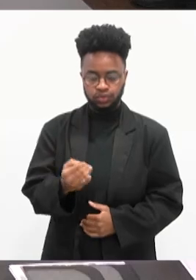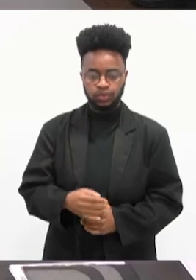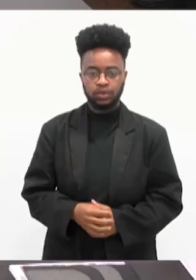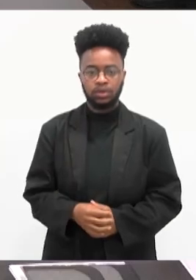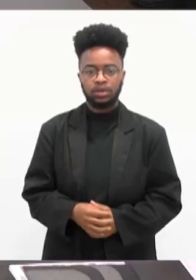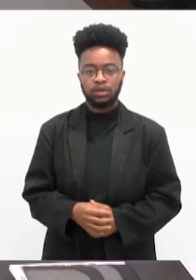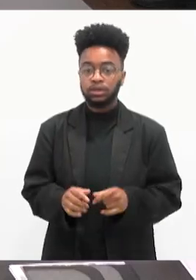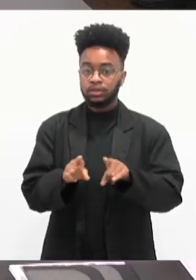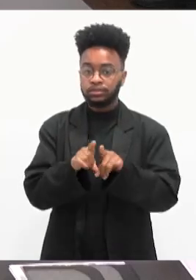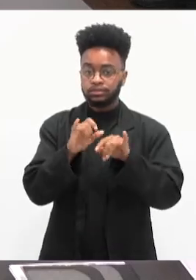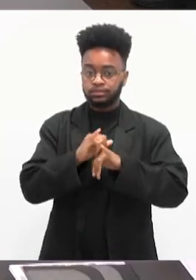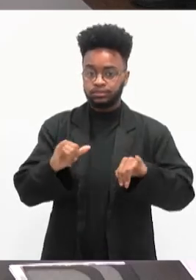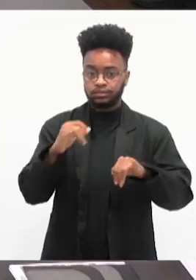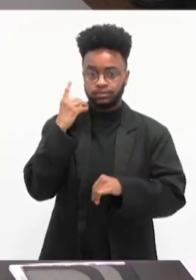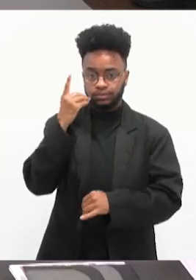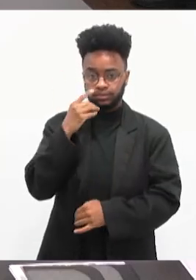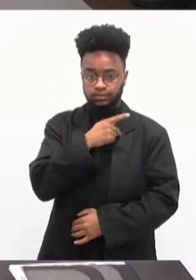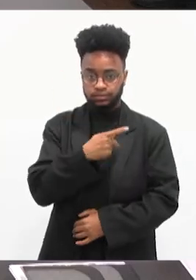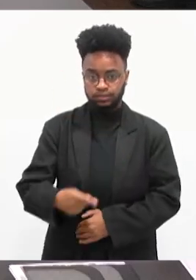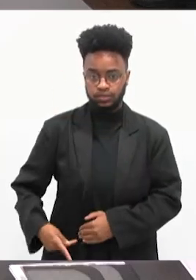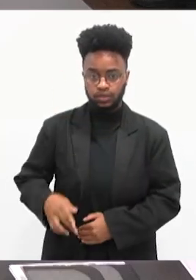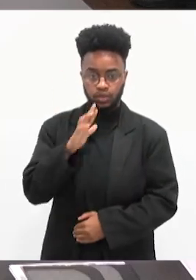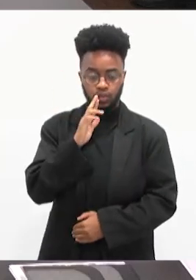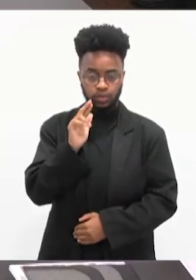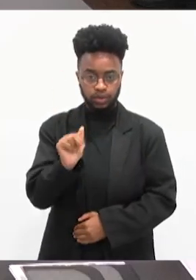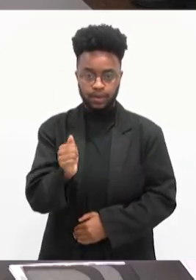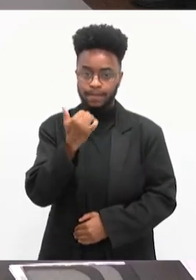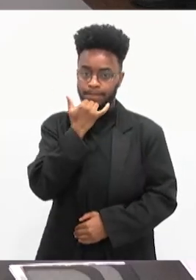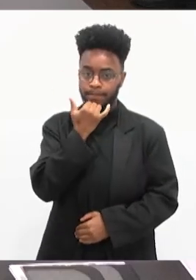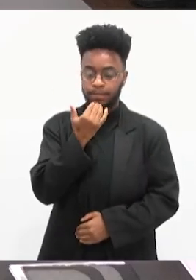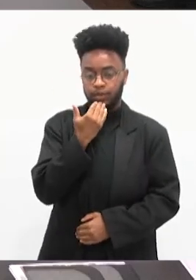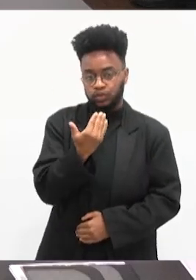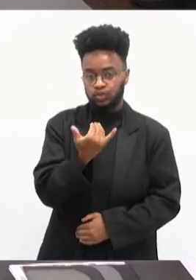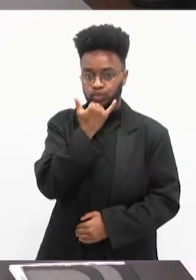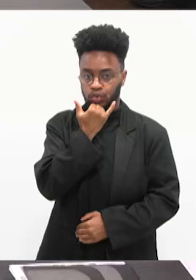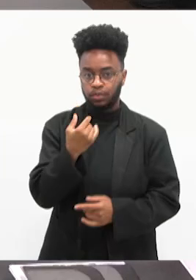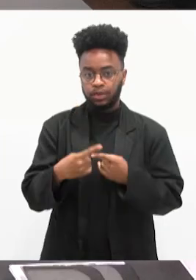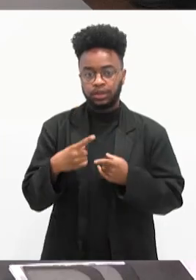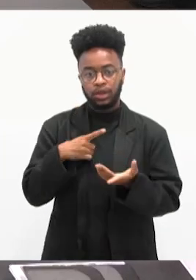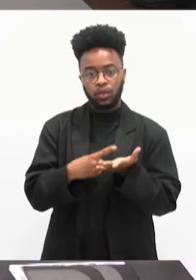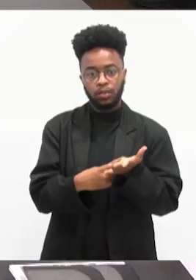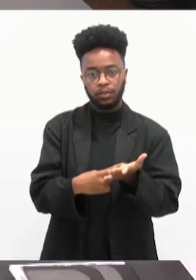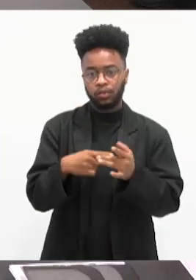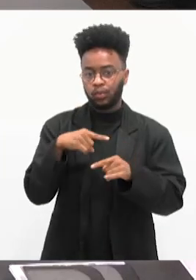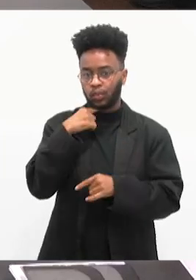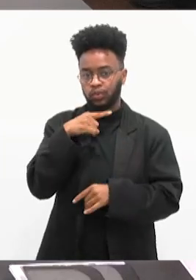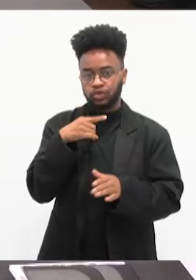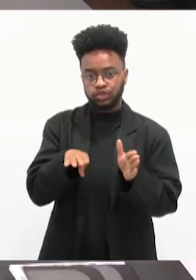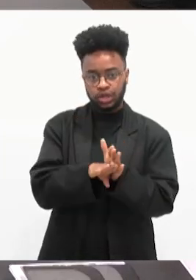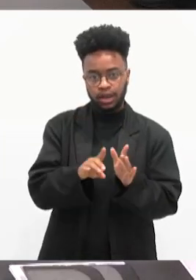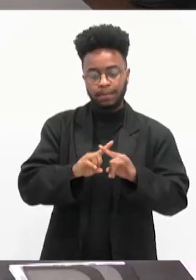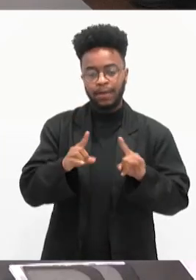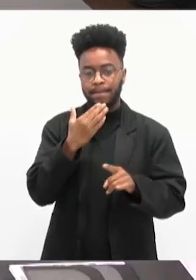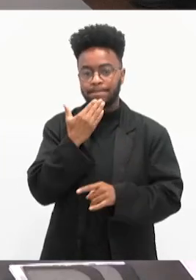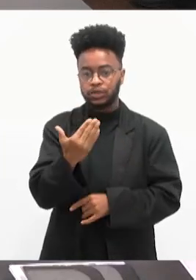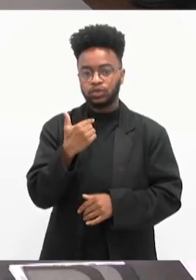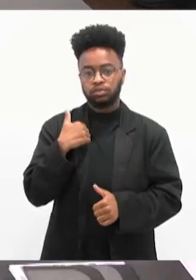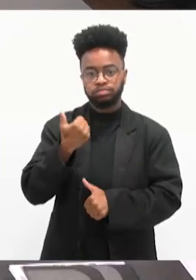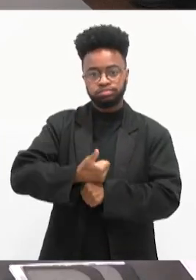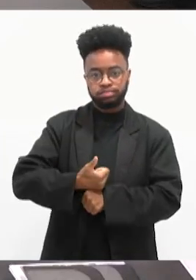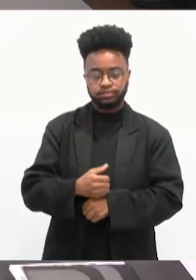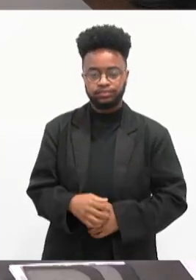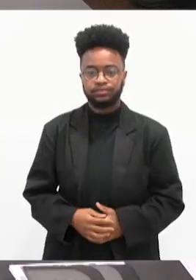dizendo que o deputado presidente Rodrigo Amorim pediu desculpas, está numa agenda e não conseguiu chegar e pediu que assumíssemos os